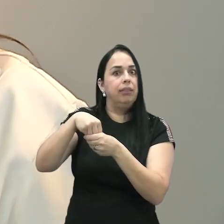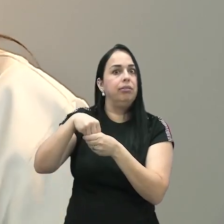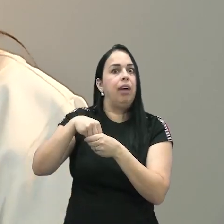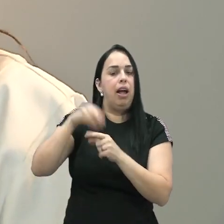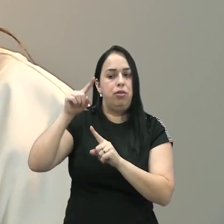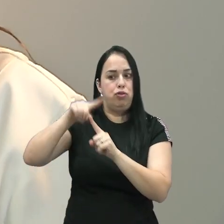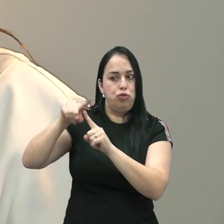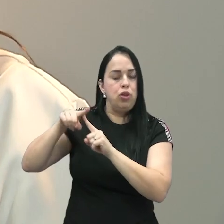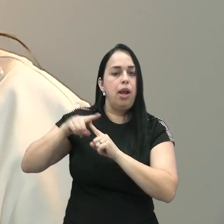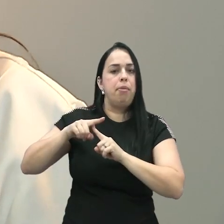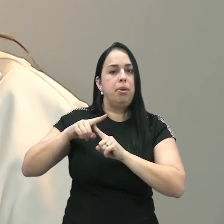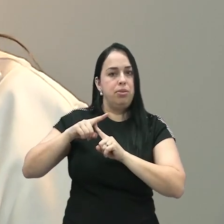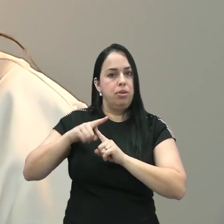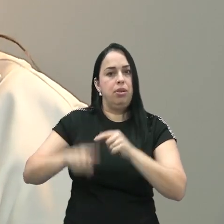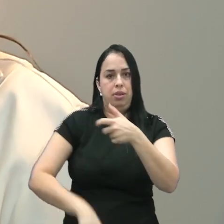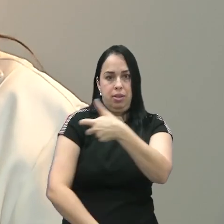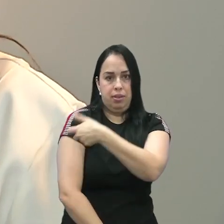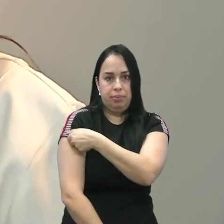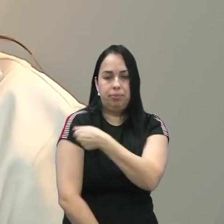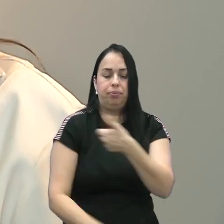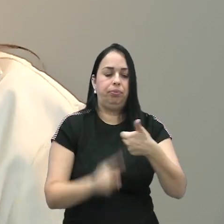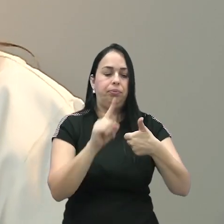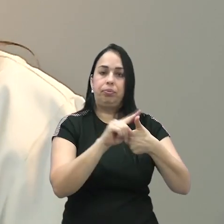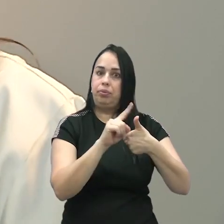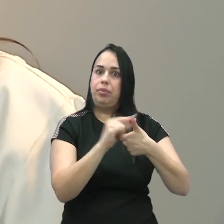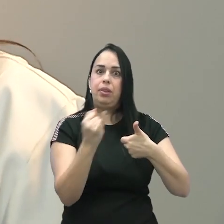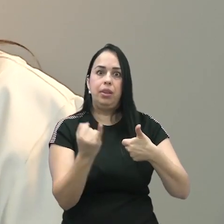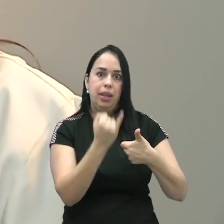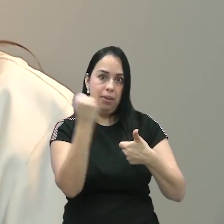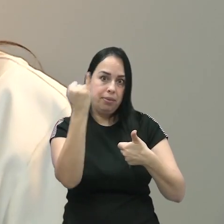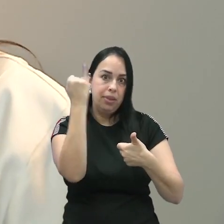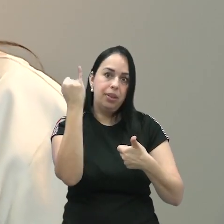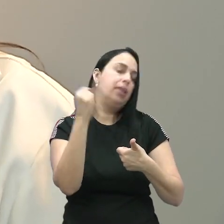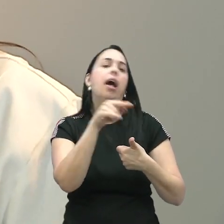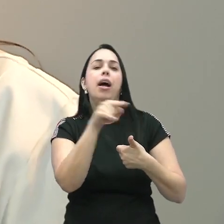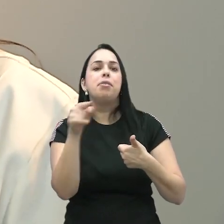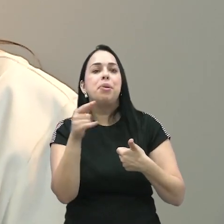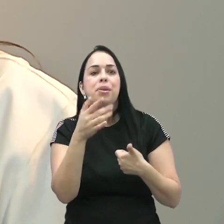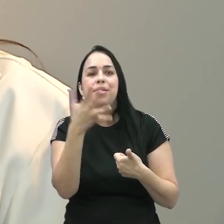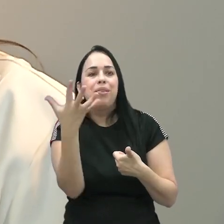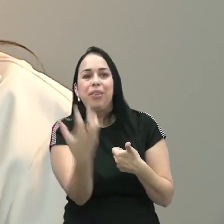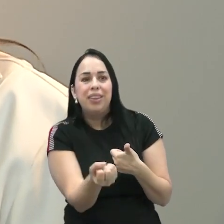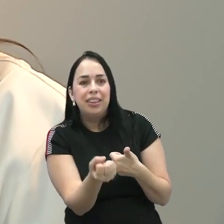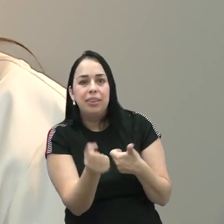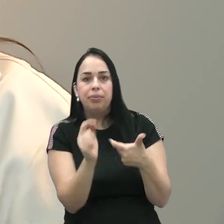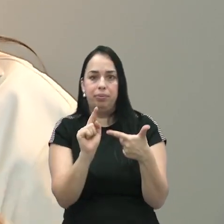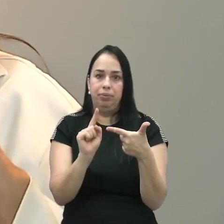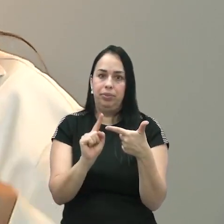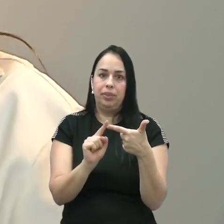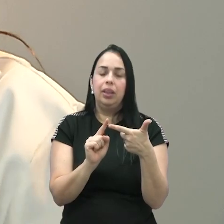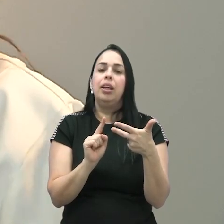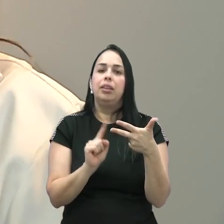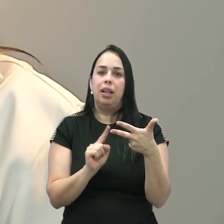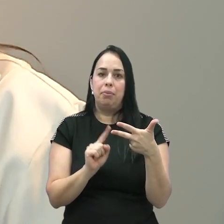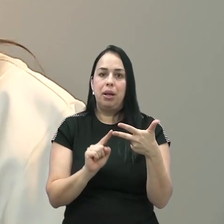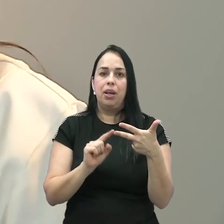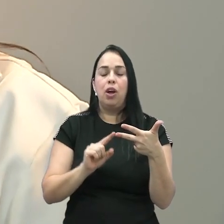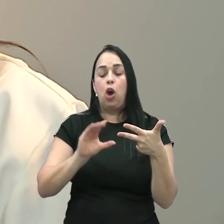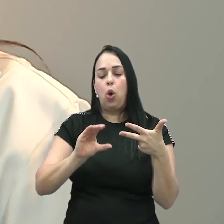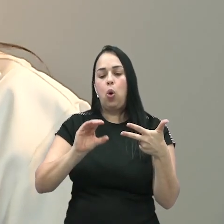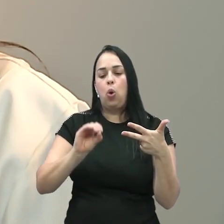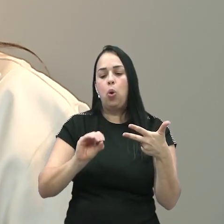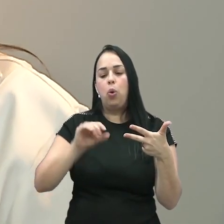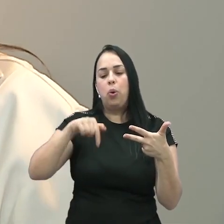vários sorotipos do vírus da gripe, né? A da Covid é muito importante, que as pessoas estão deixando de vacinar. A vacina da